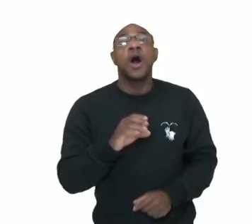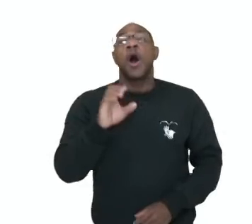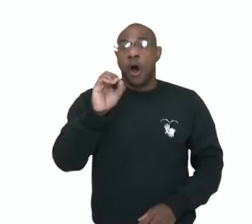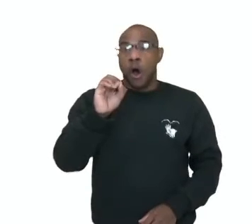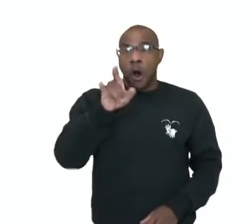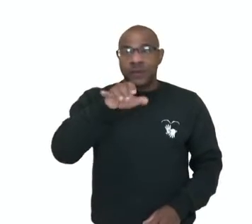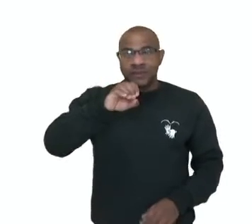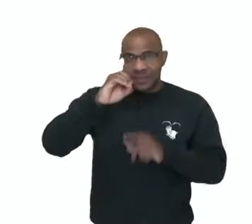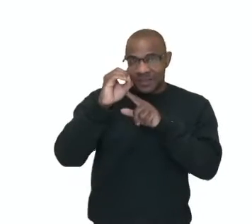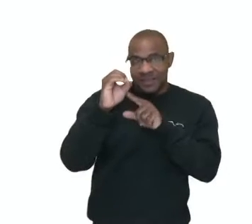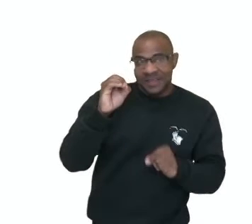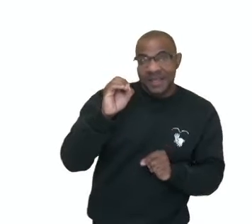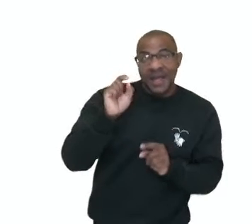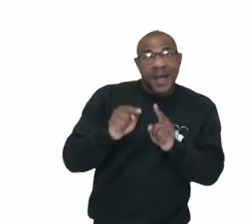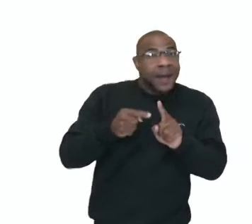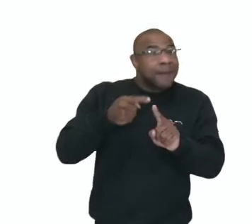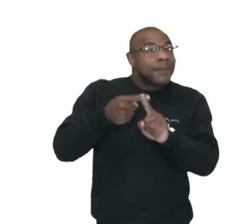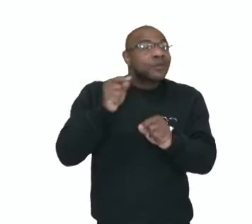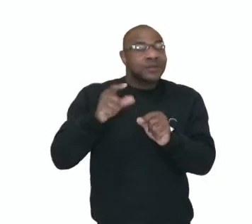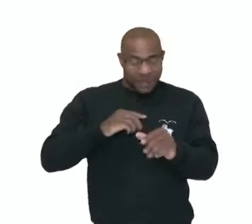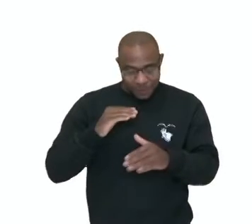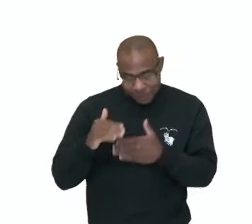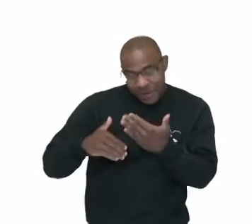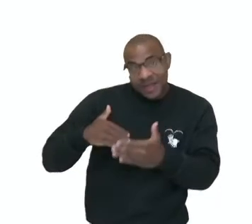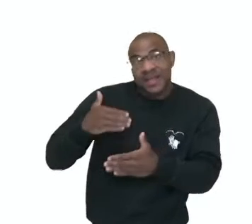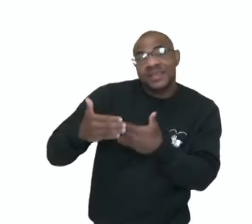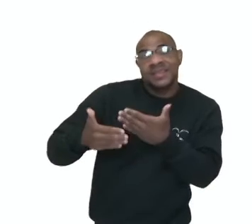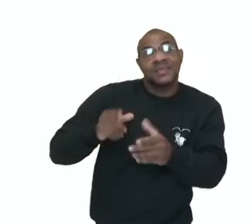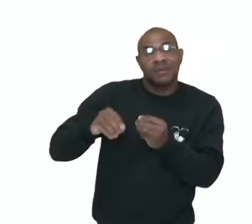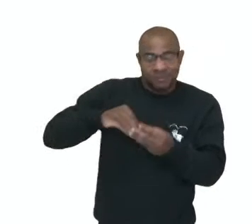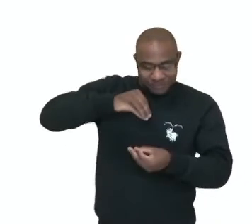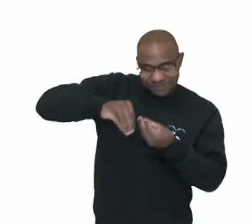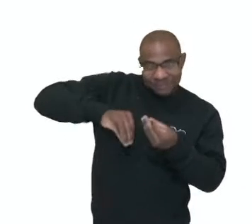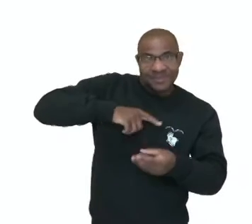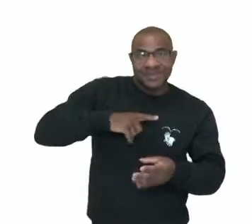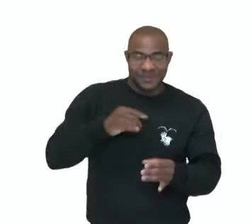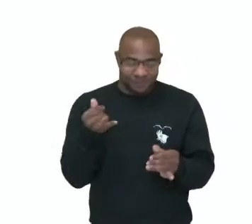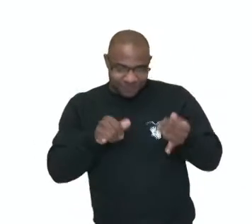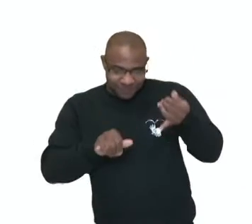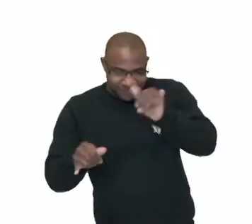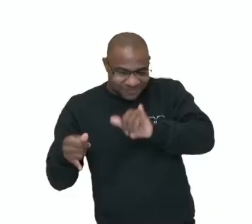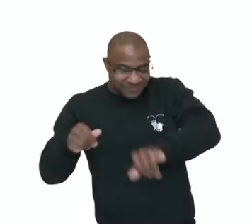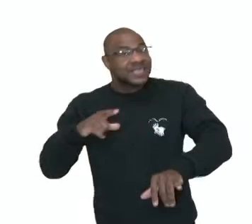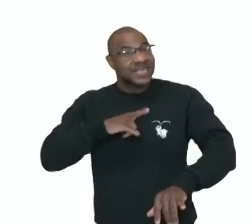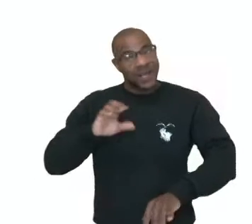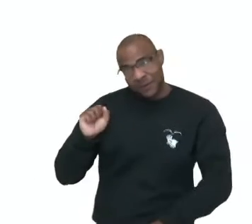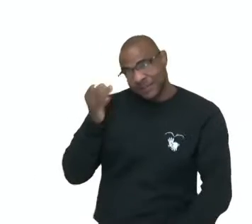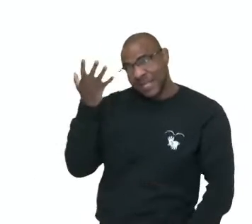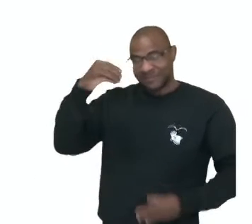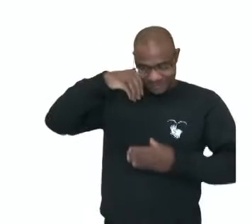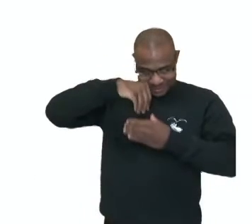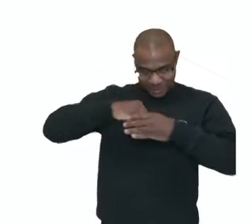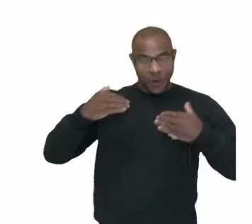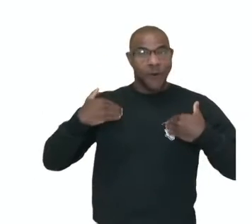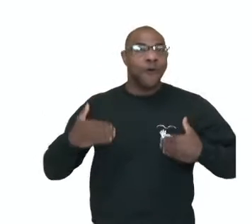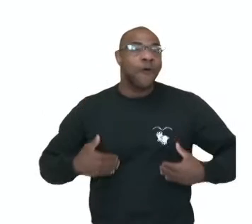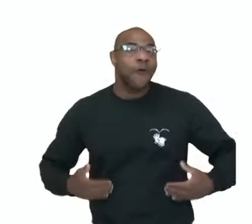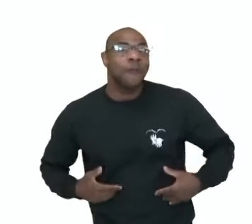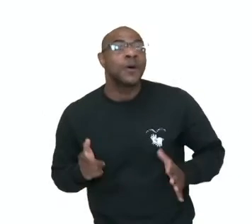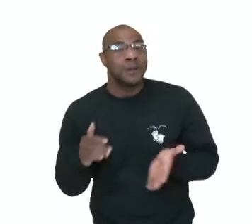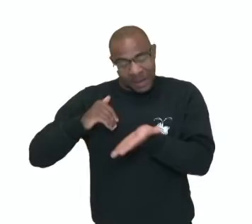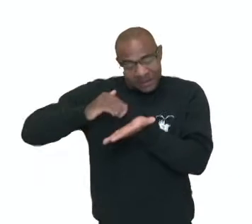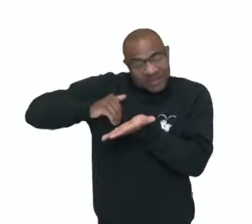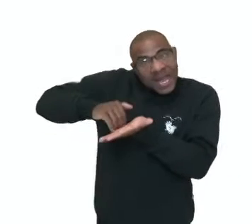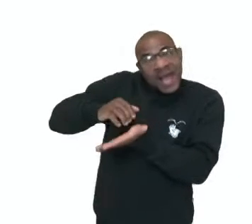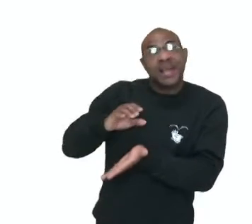oxigênio para as células realizarem seus processos metabólicos, ou seja, aquelas reações químicas que acontecem no corpo. E para a retirada